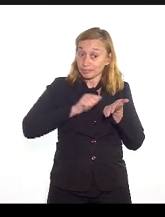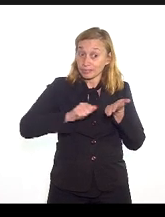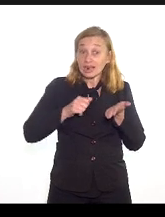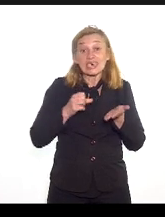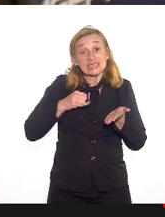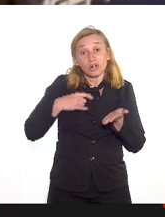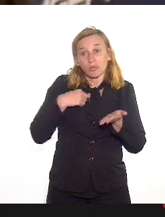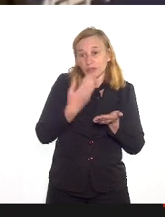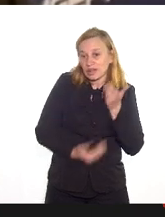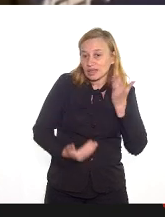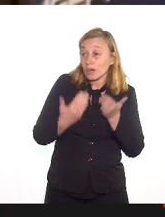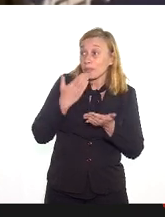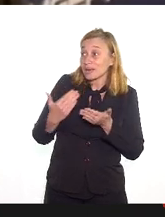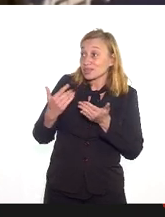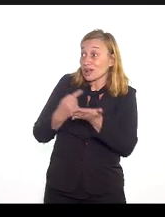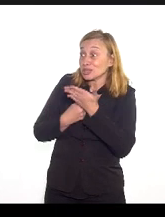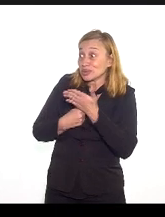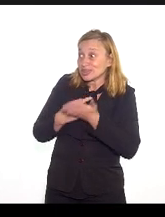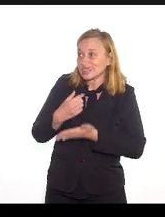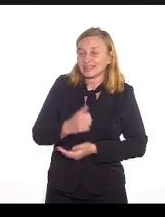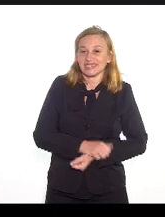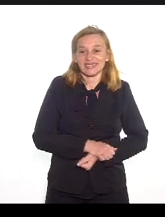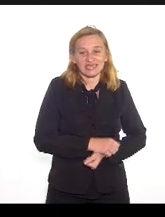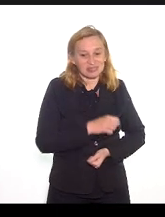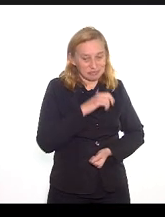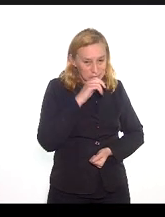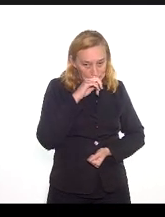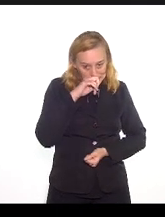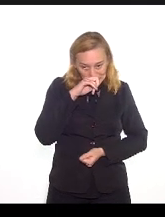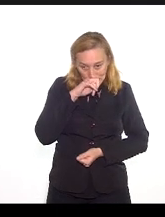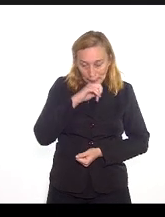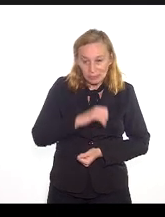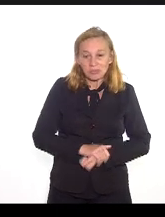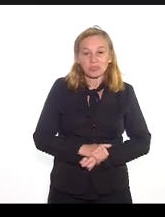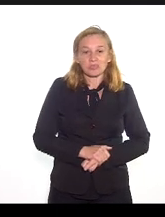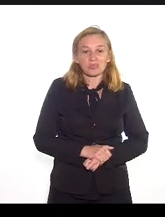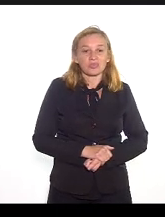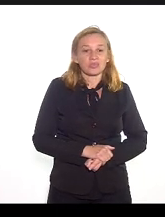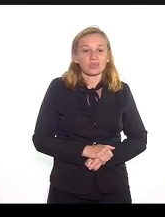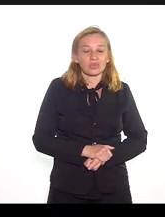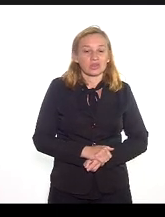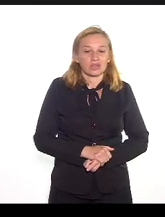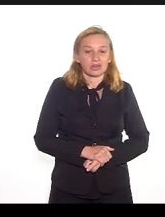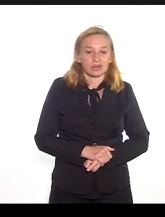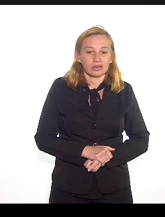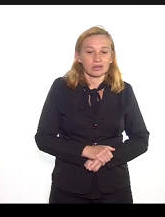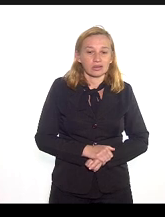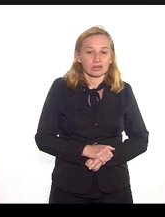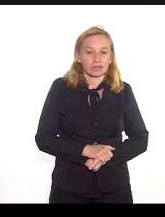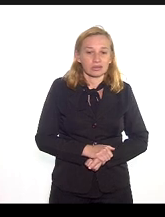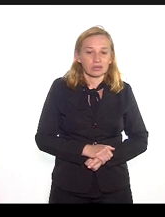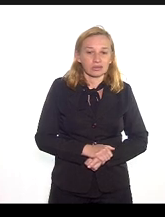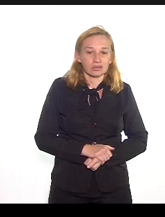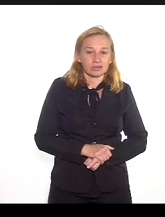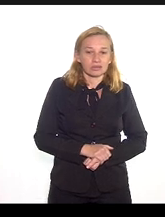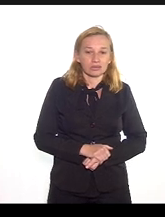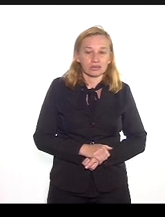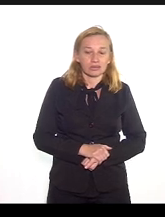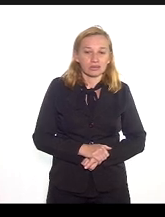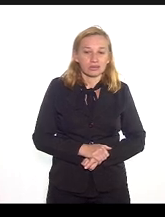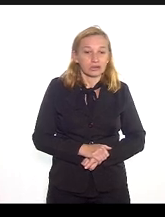perdi alguma, eu peço ajuda da senhora, por favor. Tá certo. Bom, realmente, muito obrigado. Desculpe, tem também a